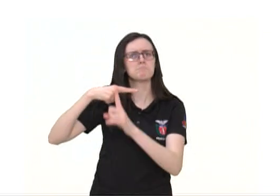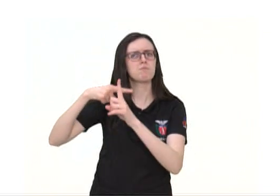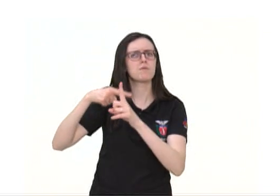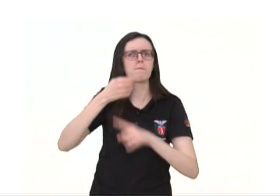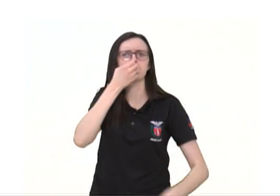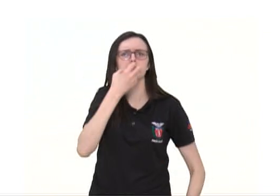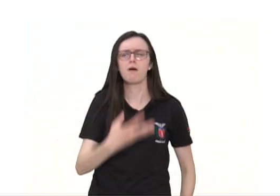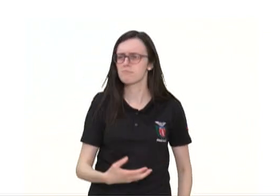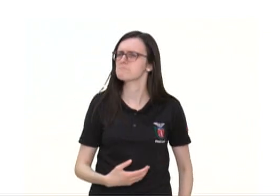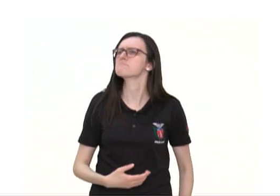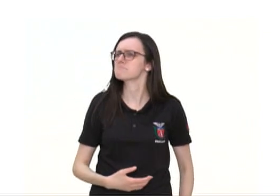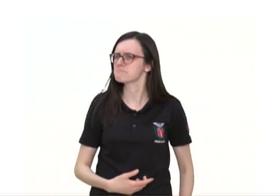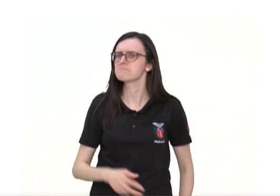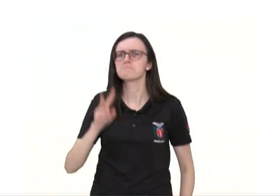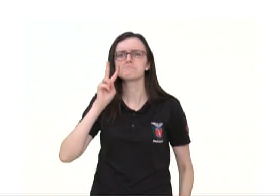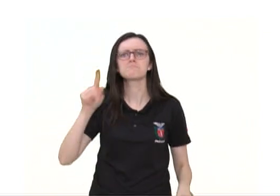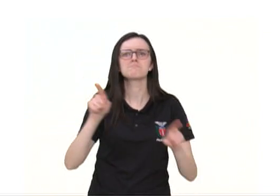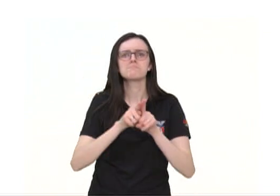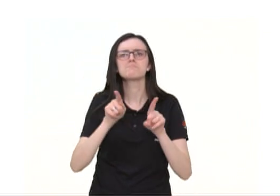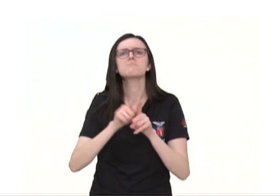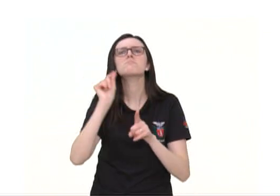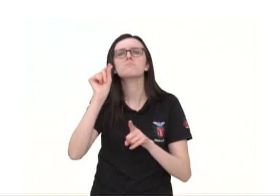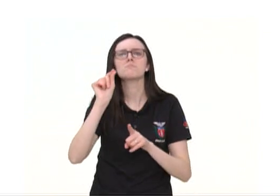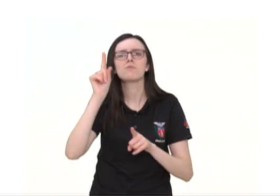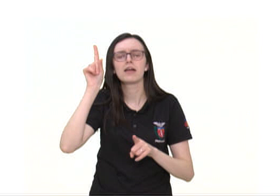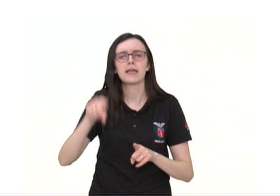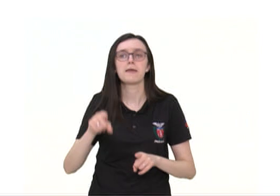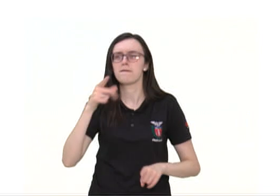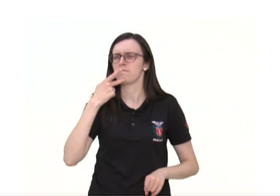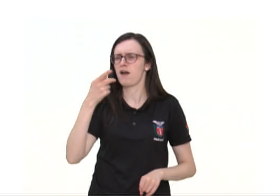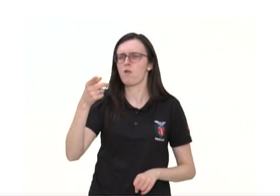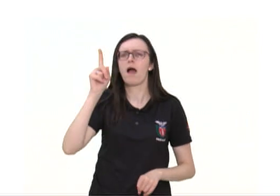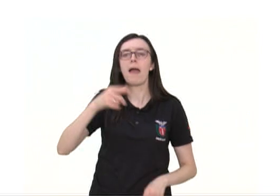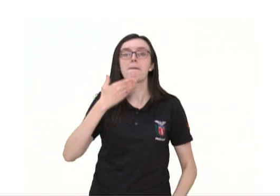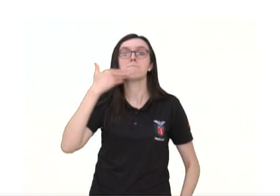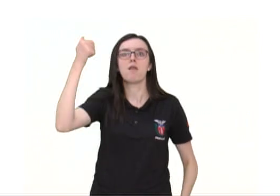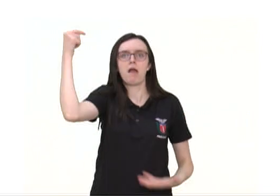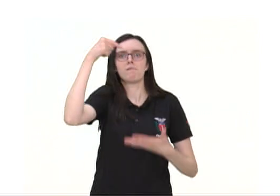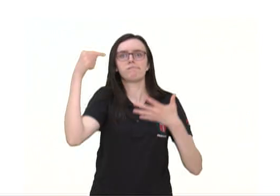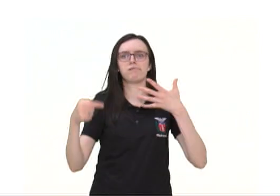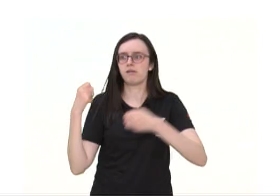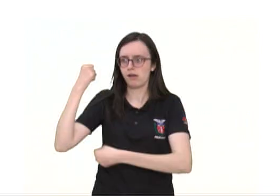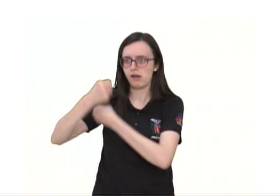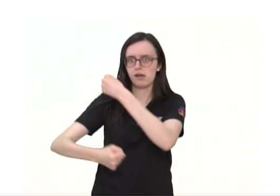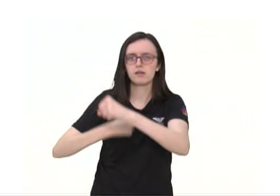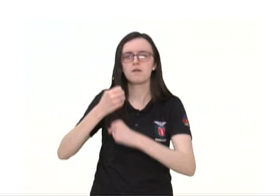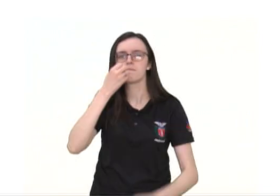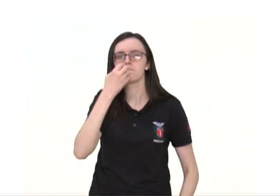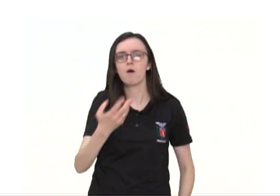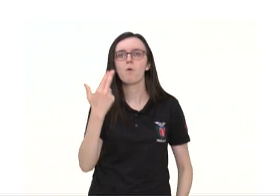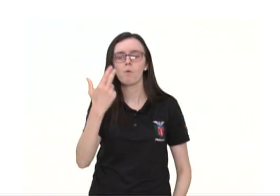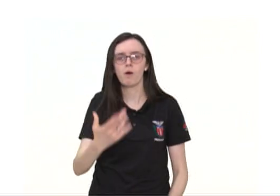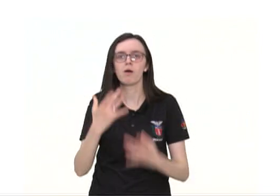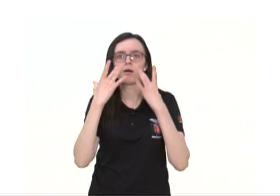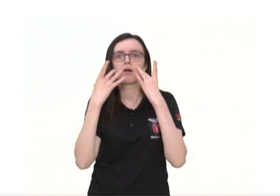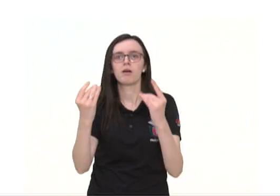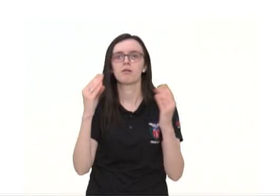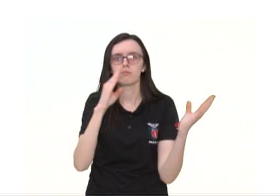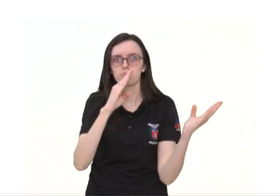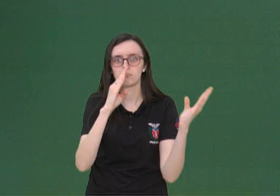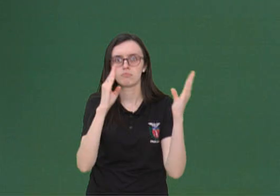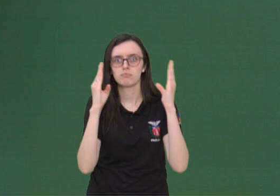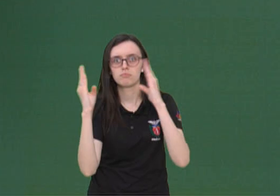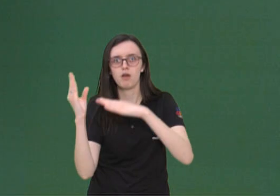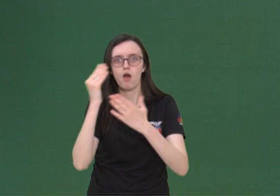positiva e as passagens, uma das melhores do ano. O seriado prende a atenção do público desde